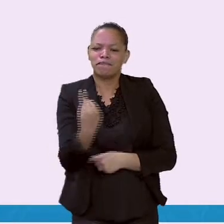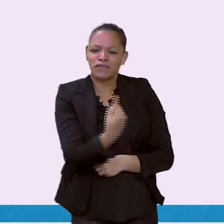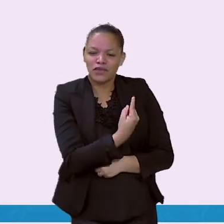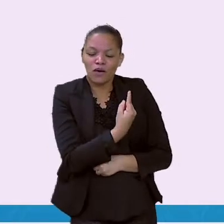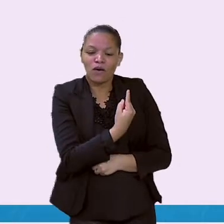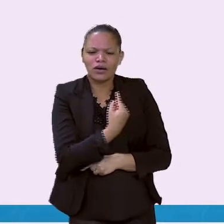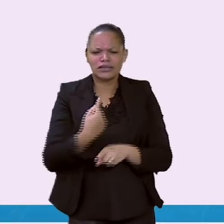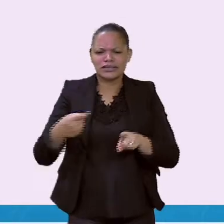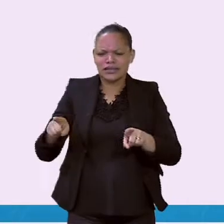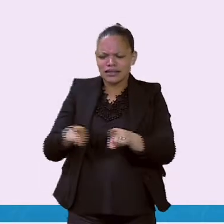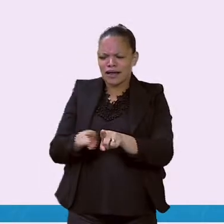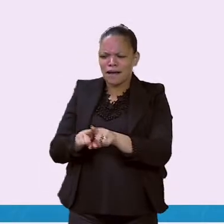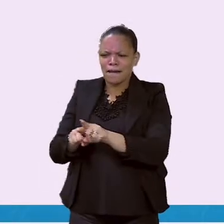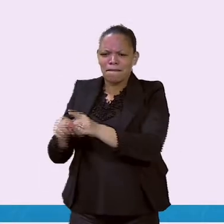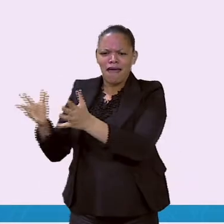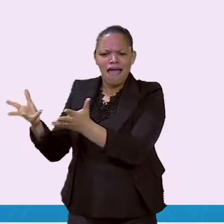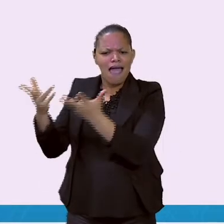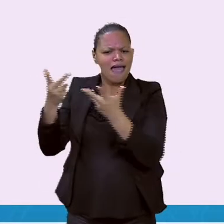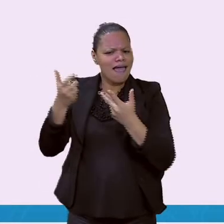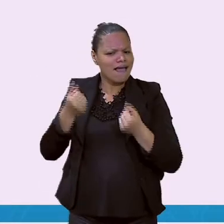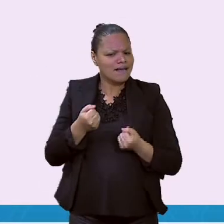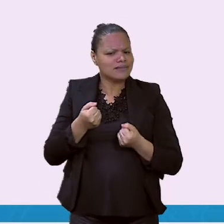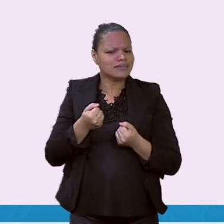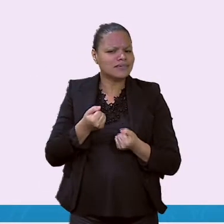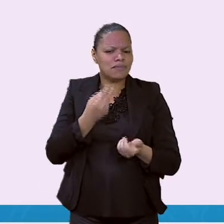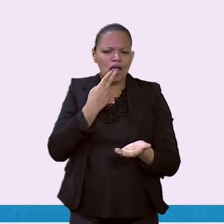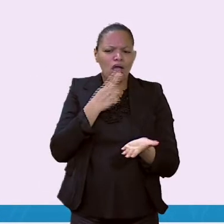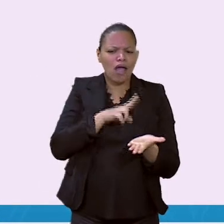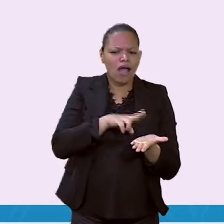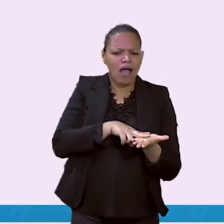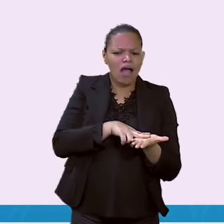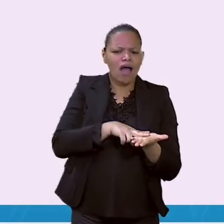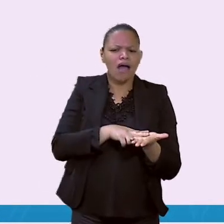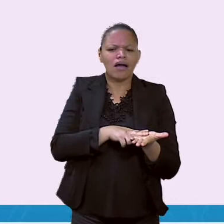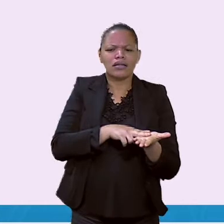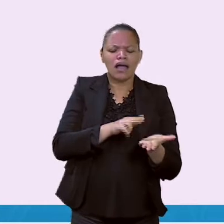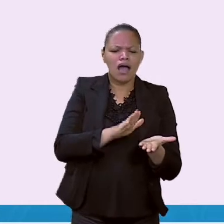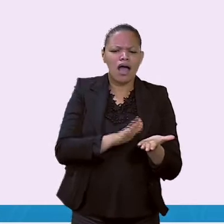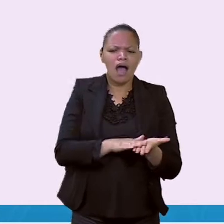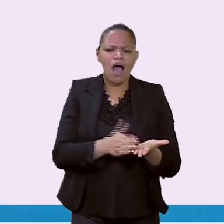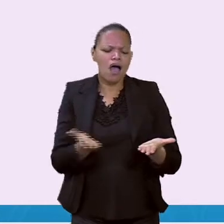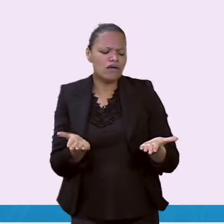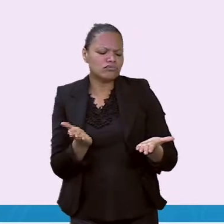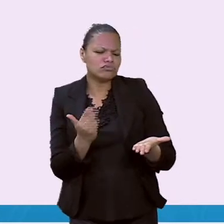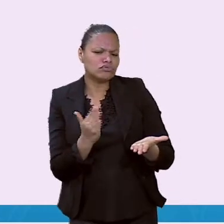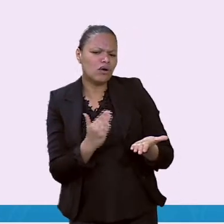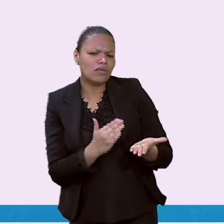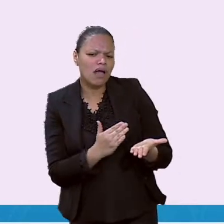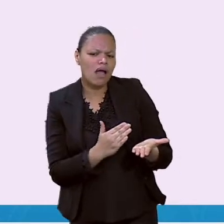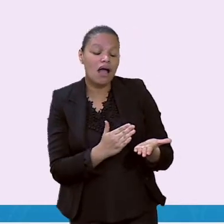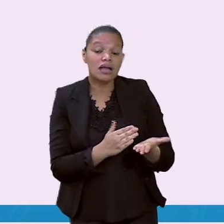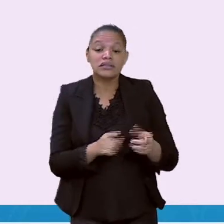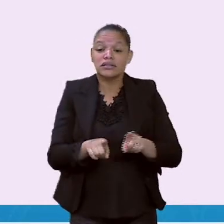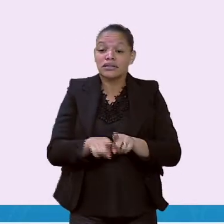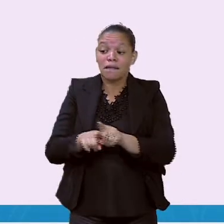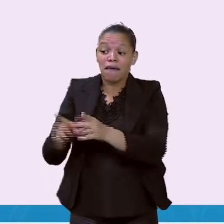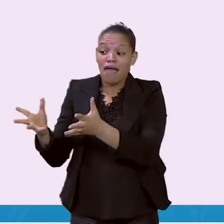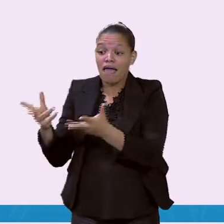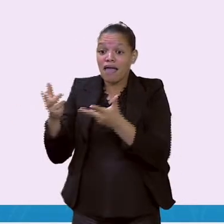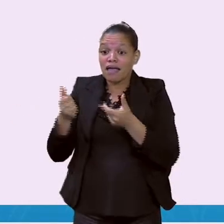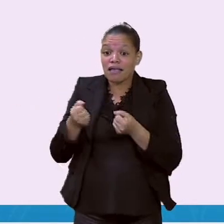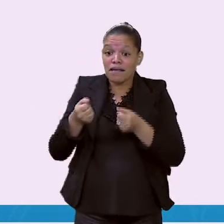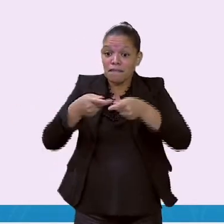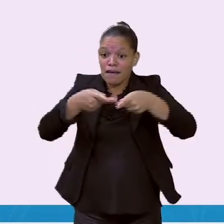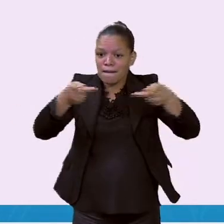jornais e até uma pizza de vez em quando. Tem ruas que são calçadas e tem